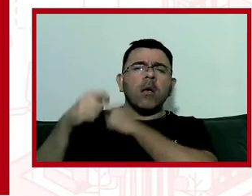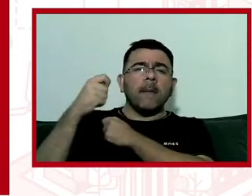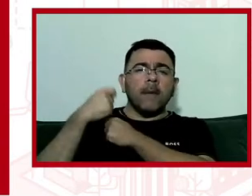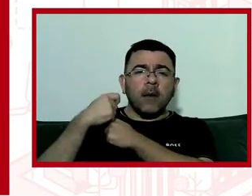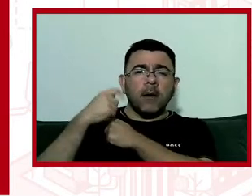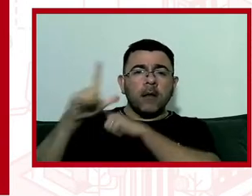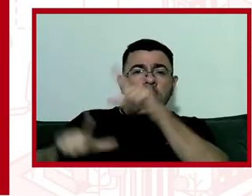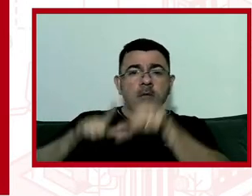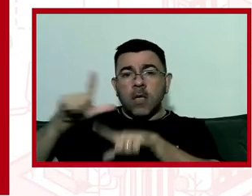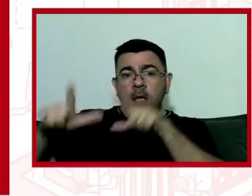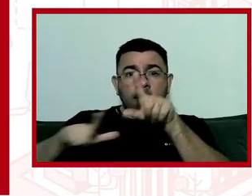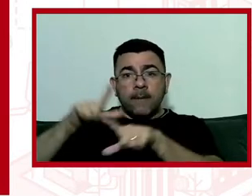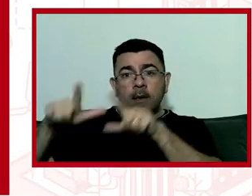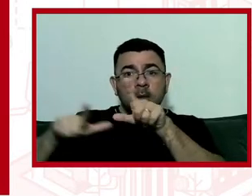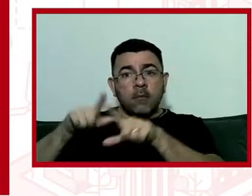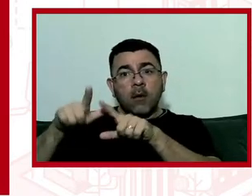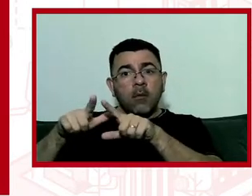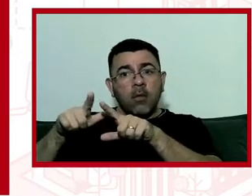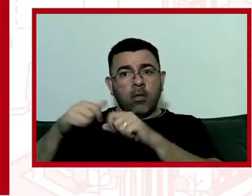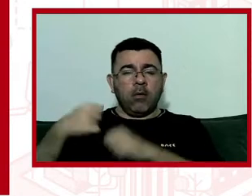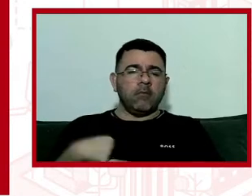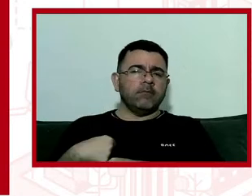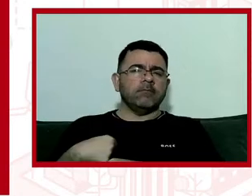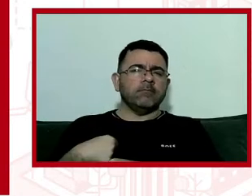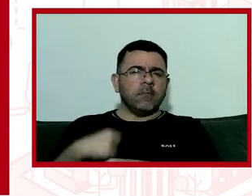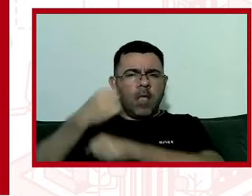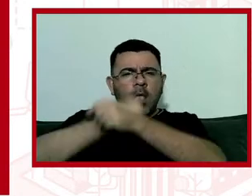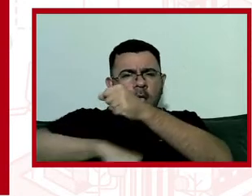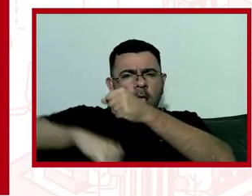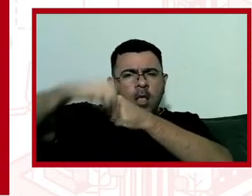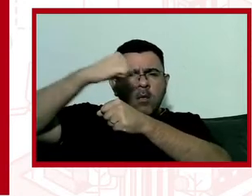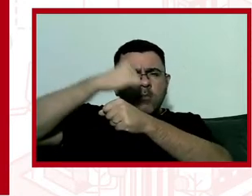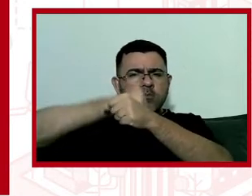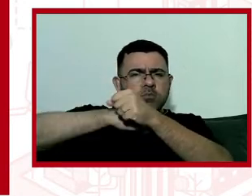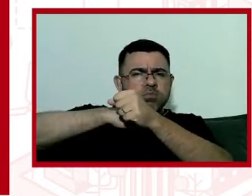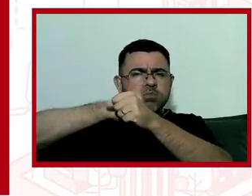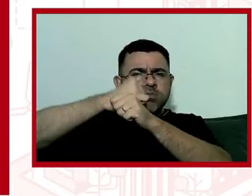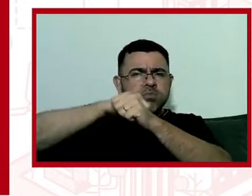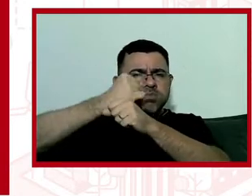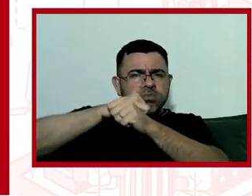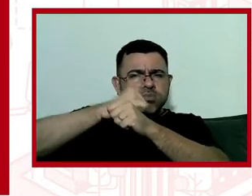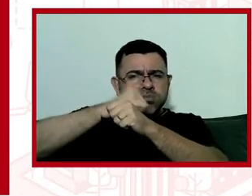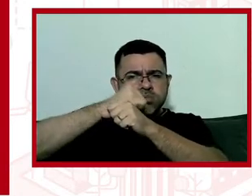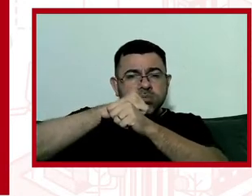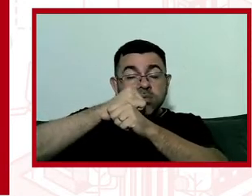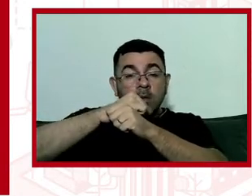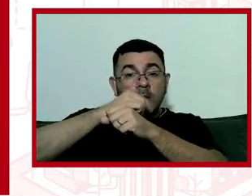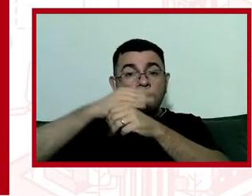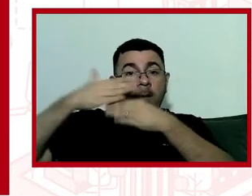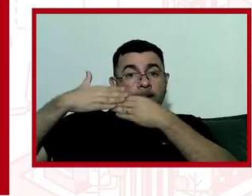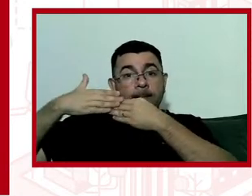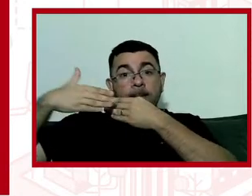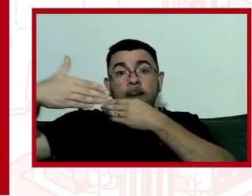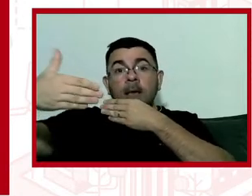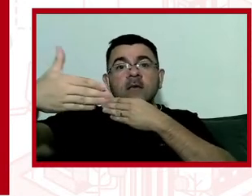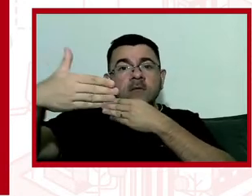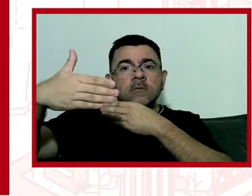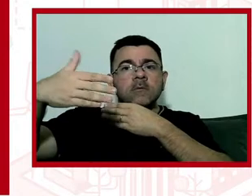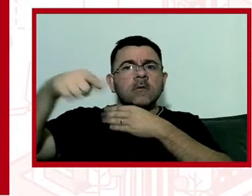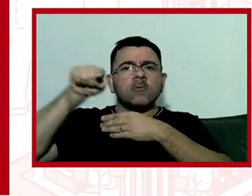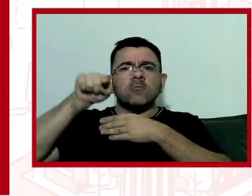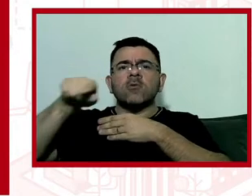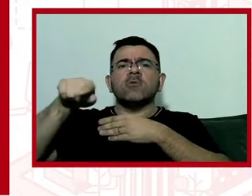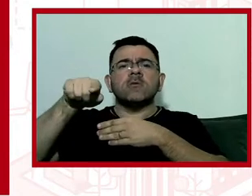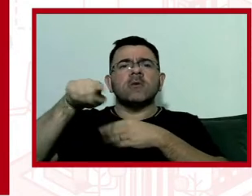estão a muitos anos outros que entrarão que passarão mais tantos anos e você não tem